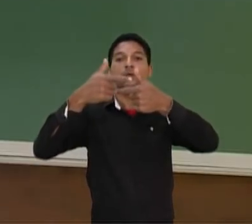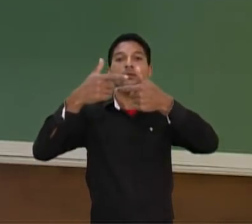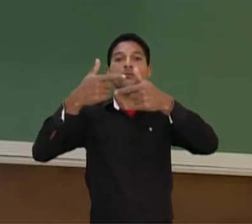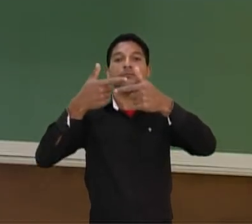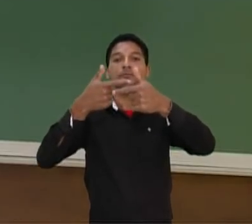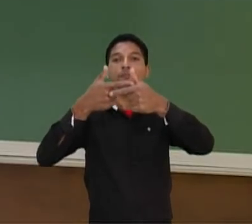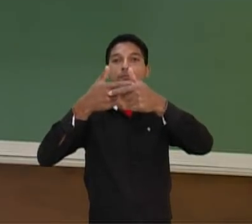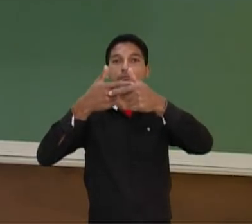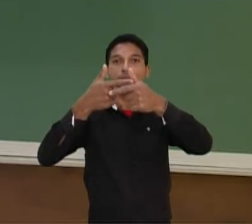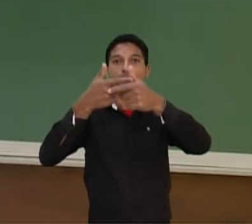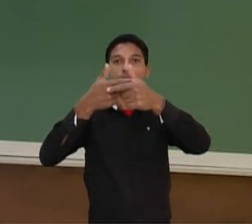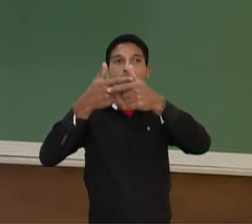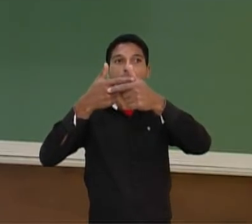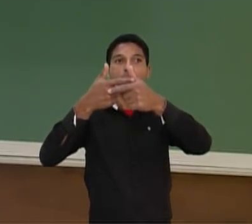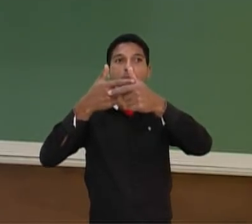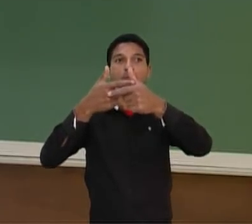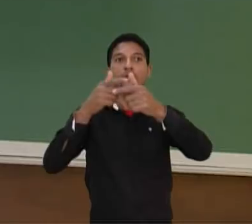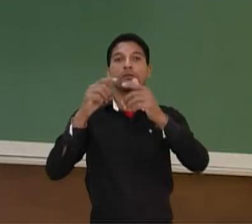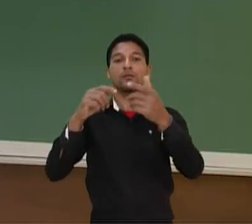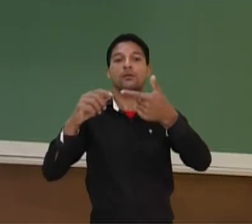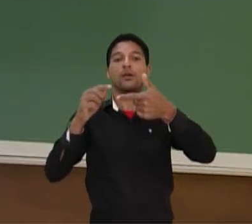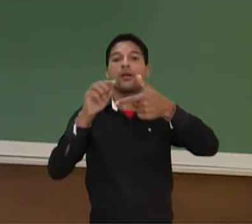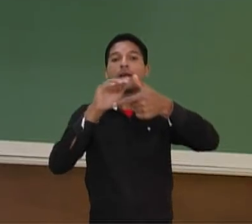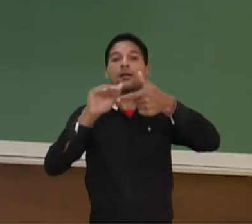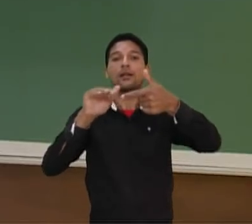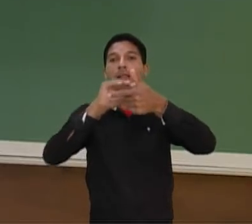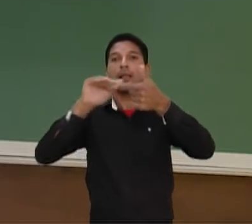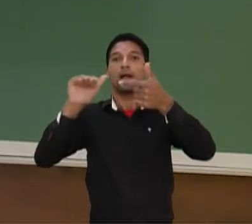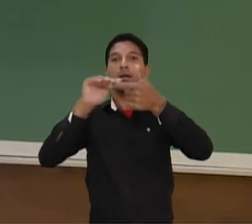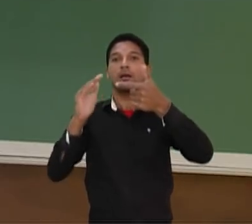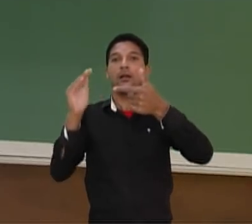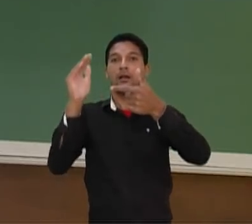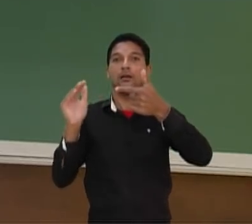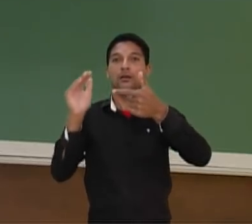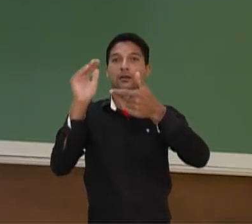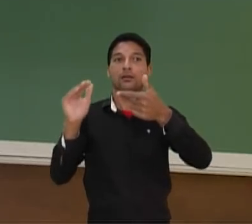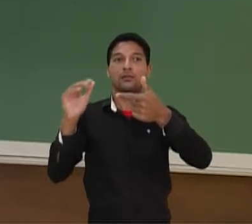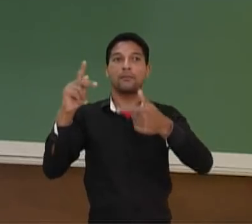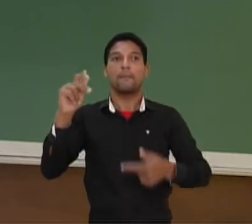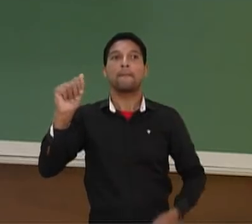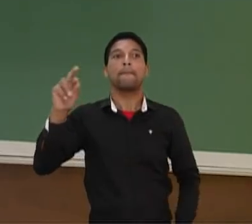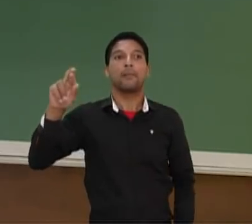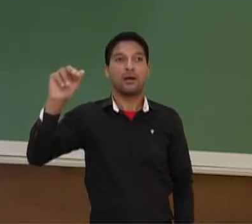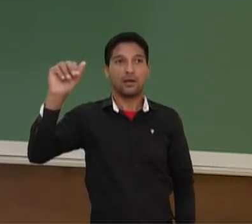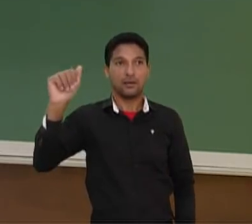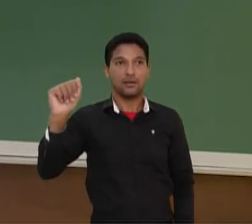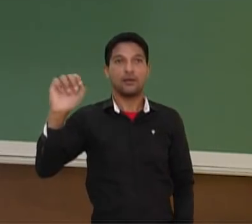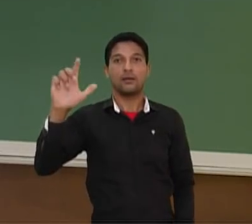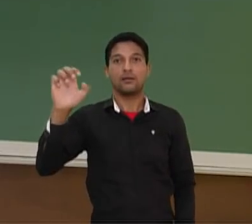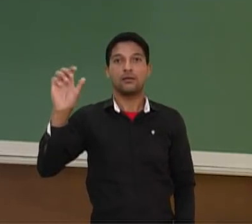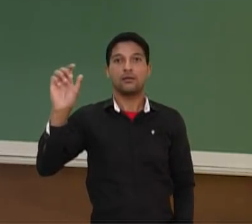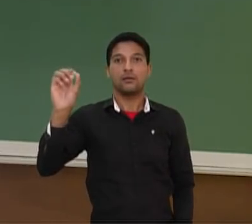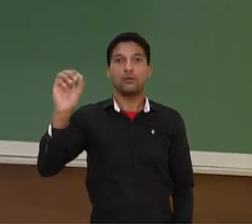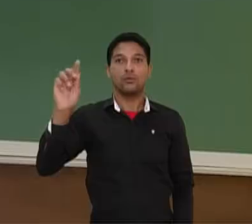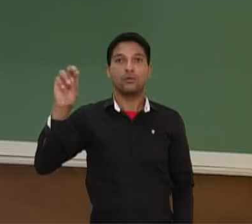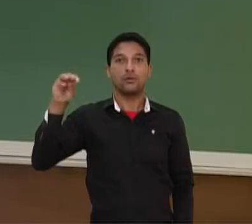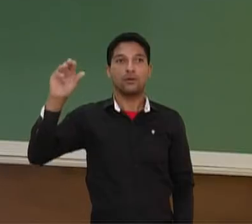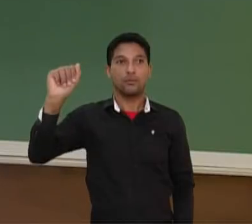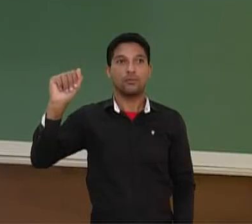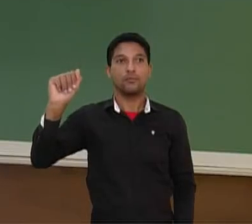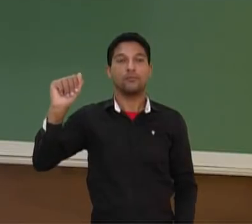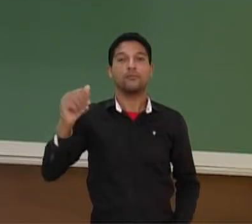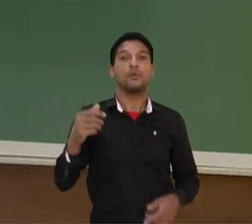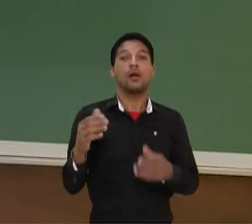paralelos e assim por diante. O que eu tenho, então? Paralelogramos. Muito bem. E a última? Quadrilátero qualquer